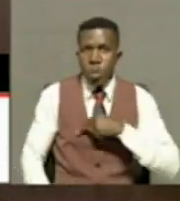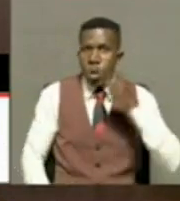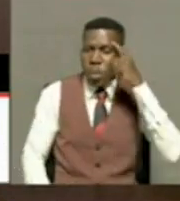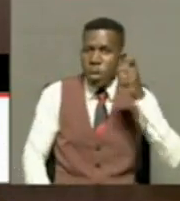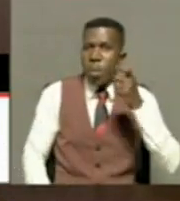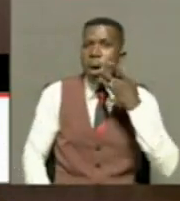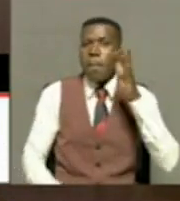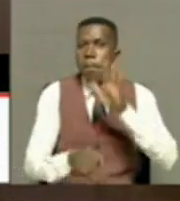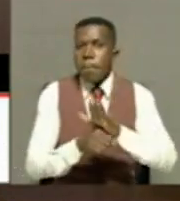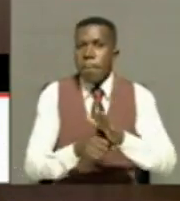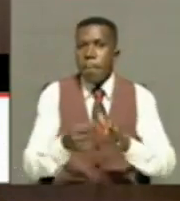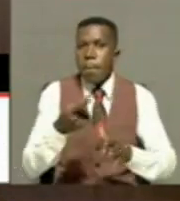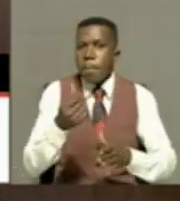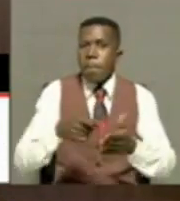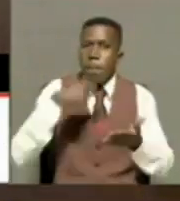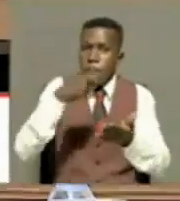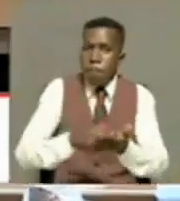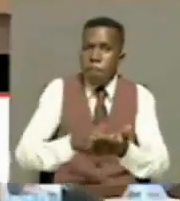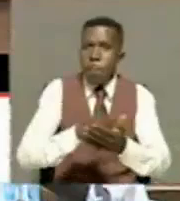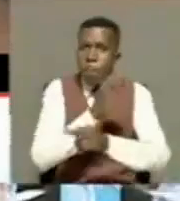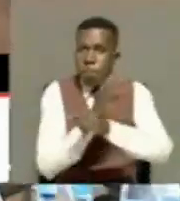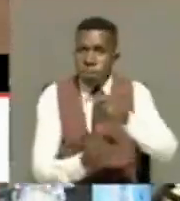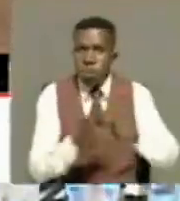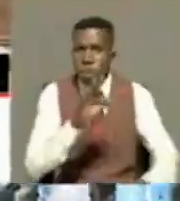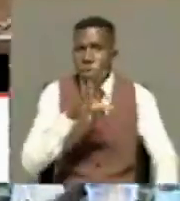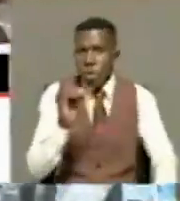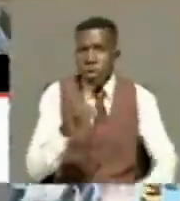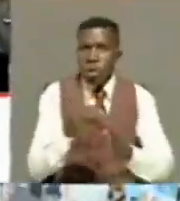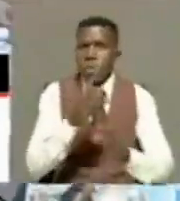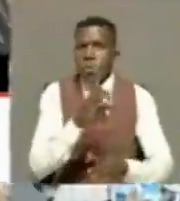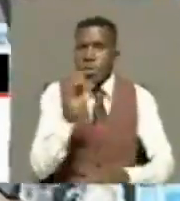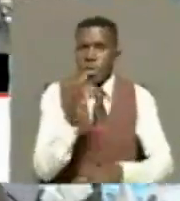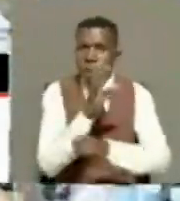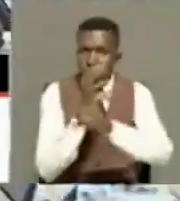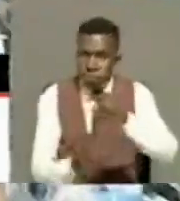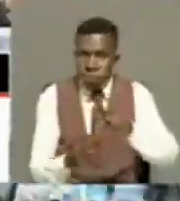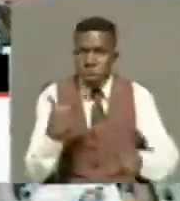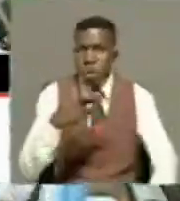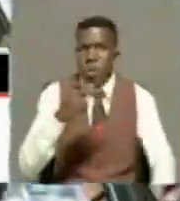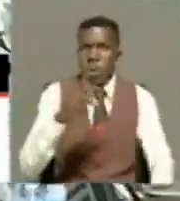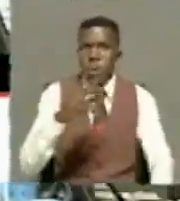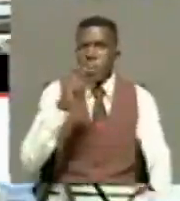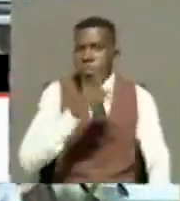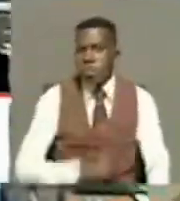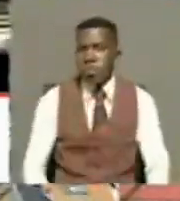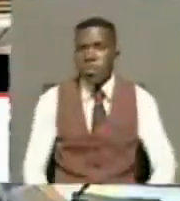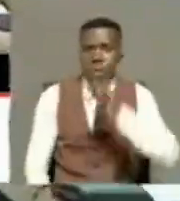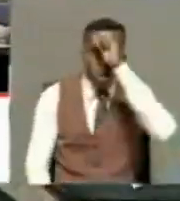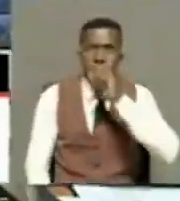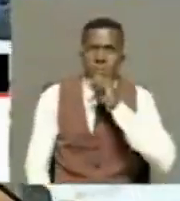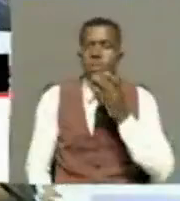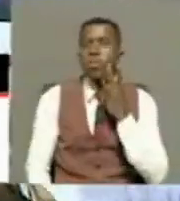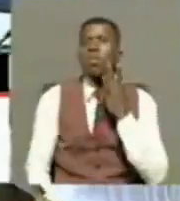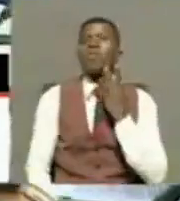entre 40% e 60%. O Executivo pretende, com a aprovação deste diploma, promover o crescimento sustentado